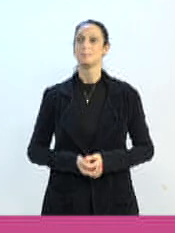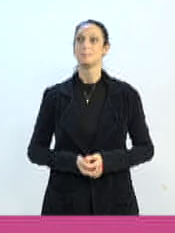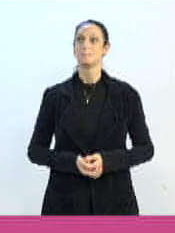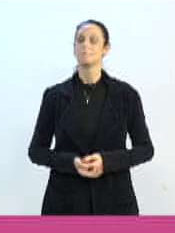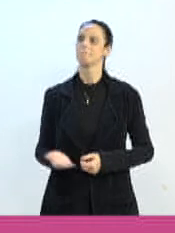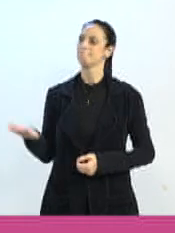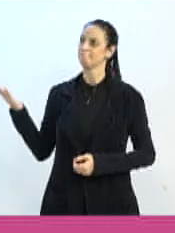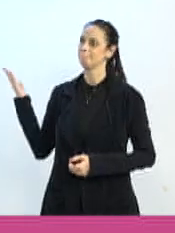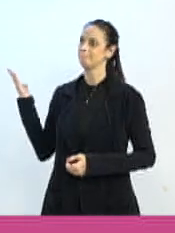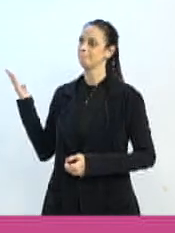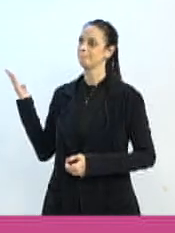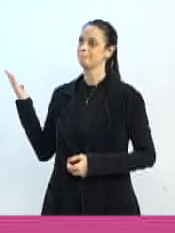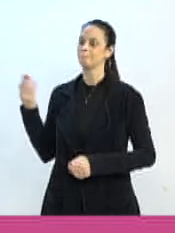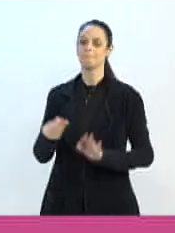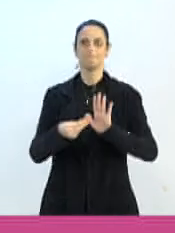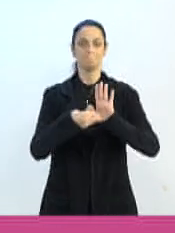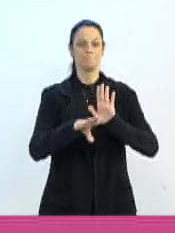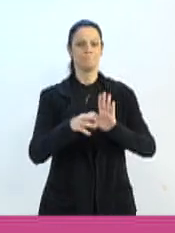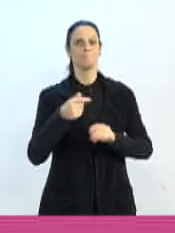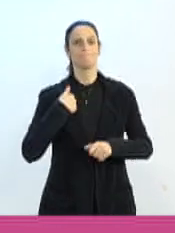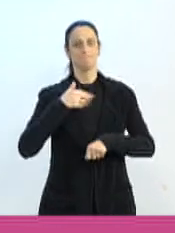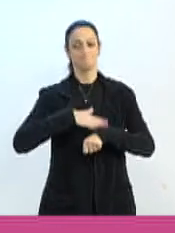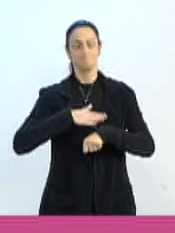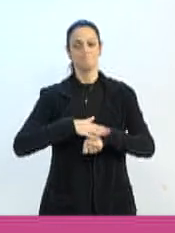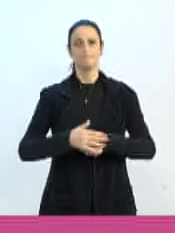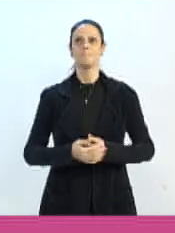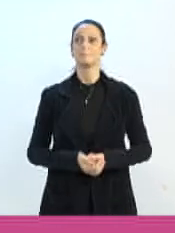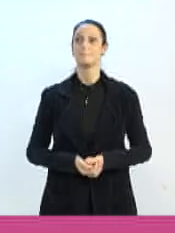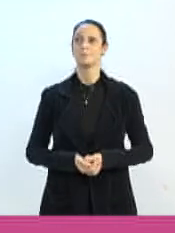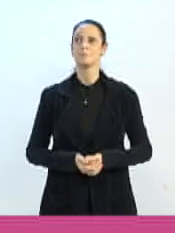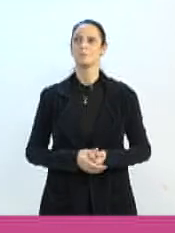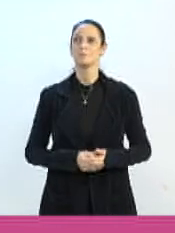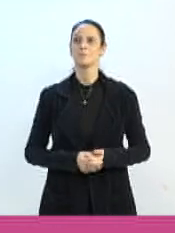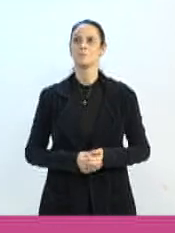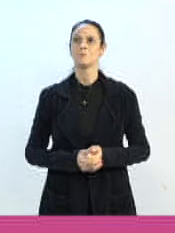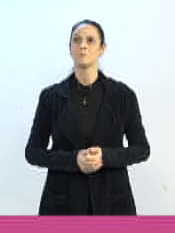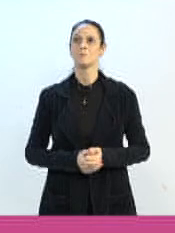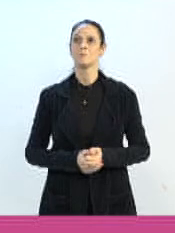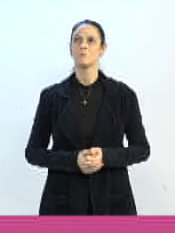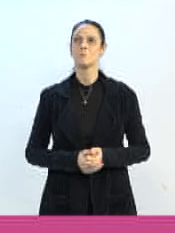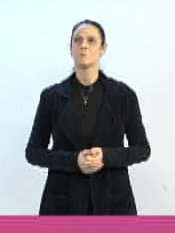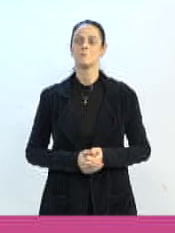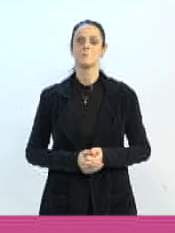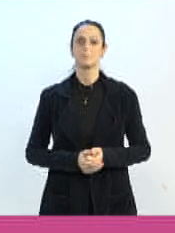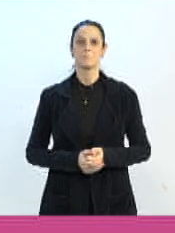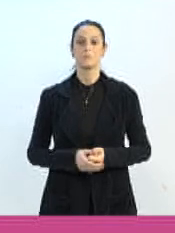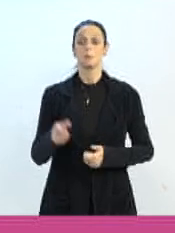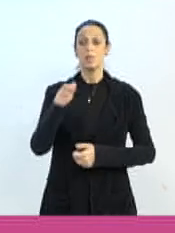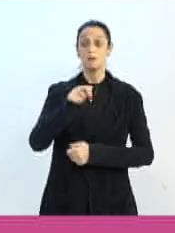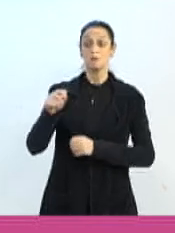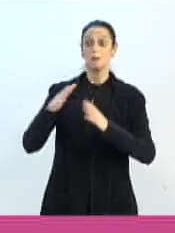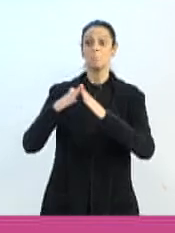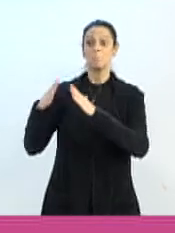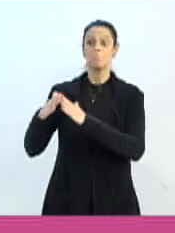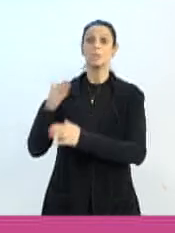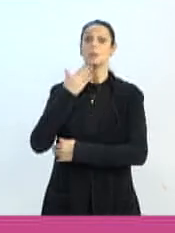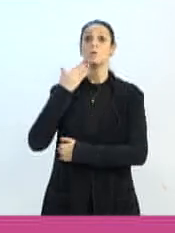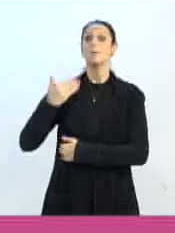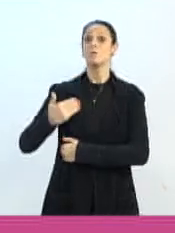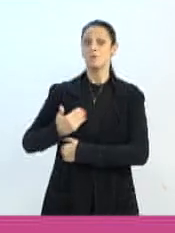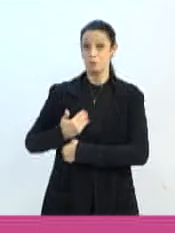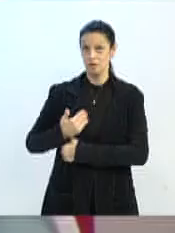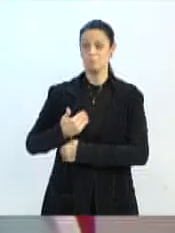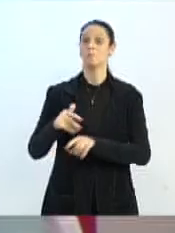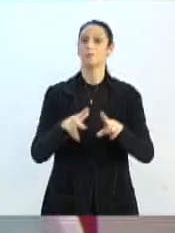A indicação realizada através da solicitação das associações de moradores da rua Herman Tribés e